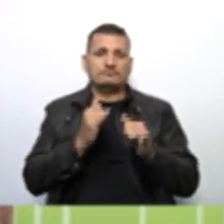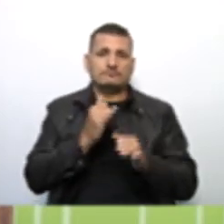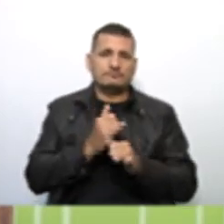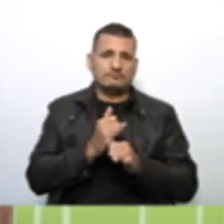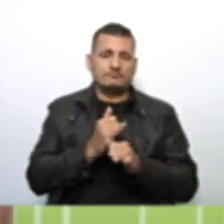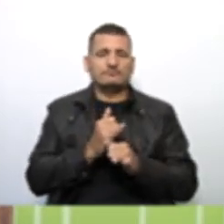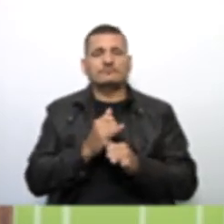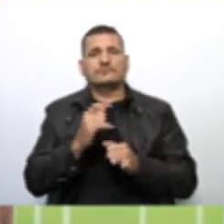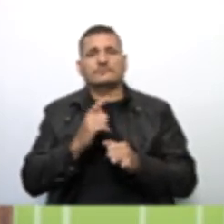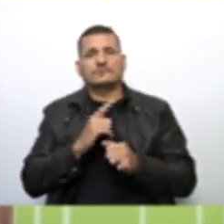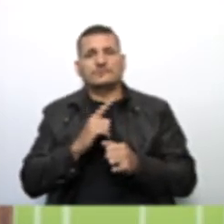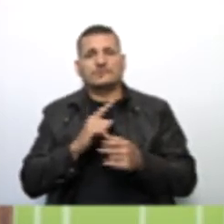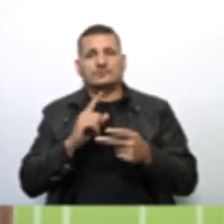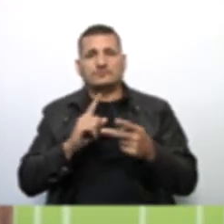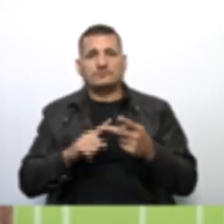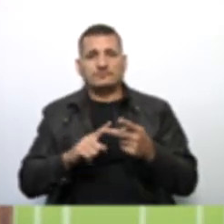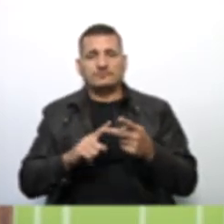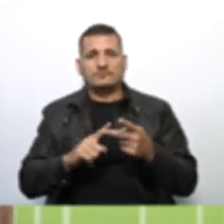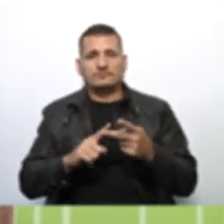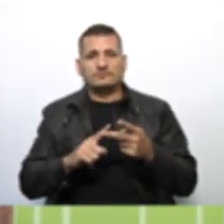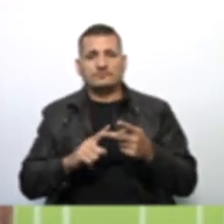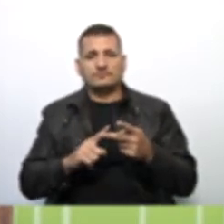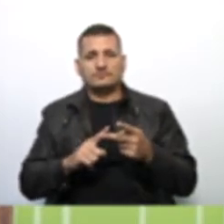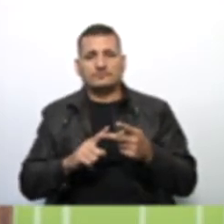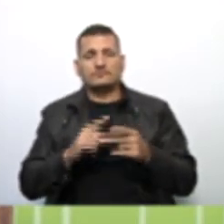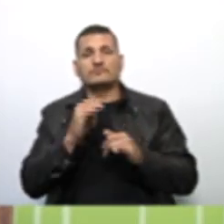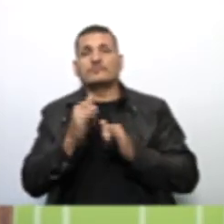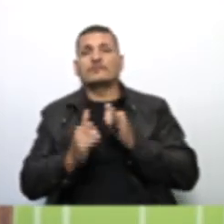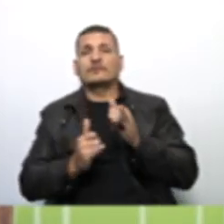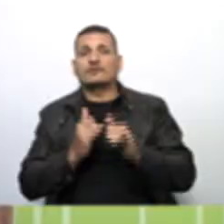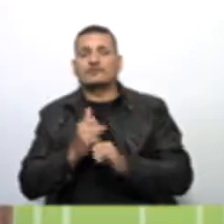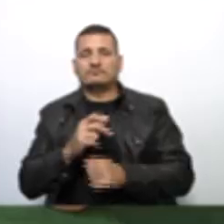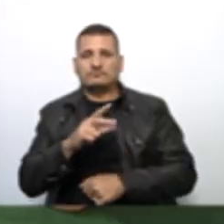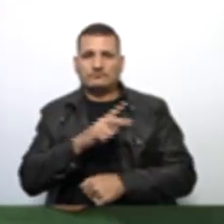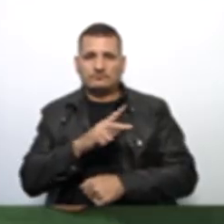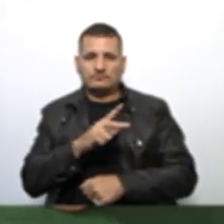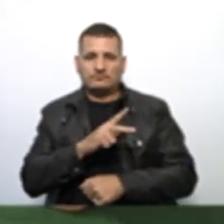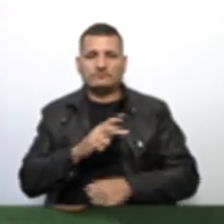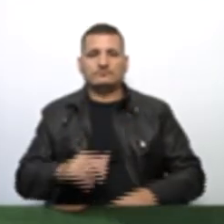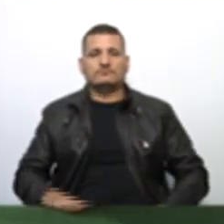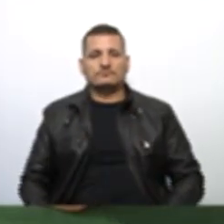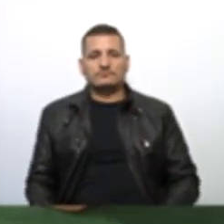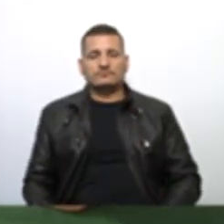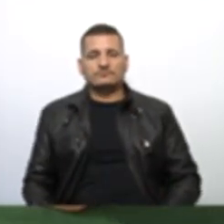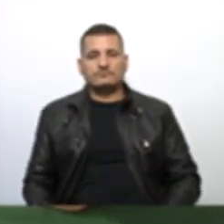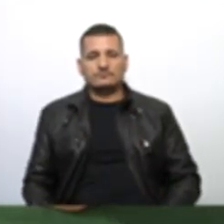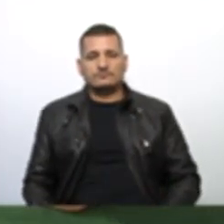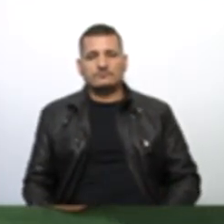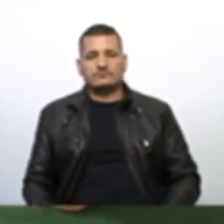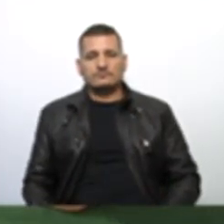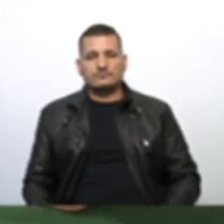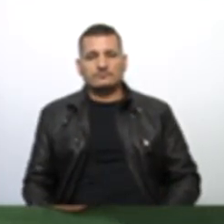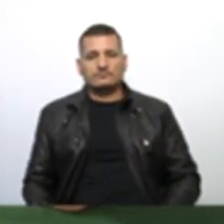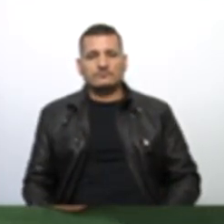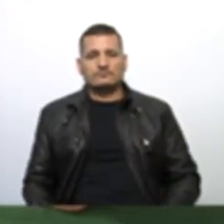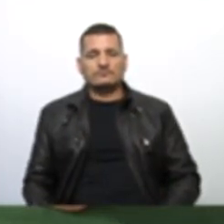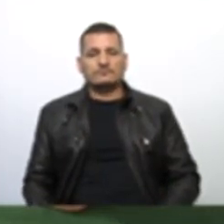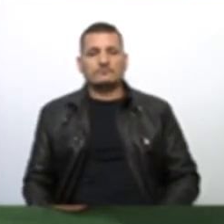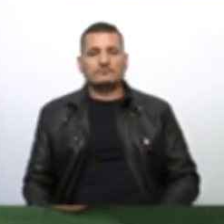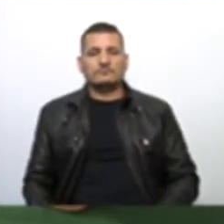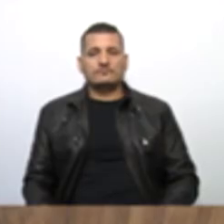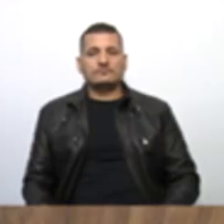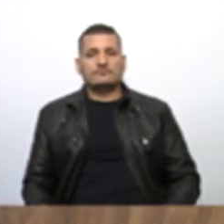a intranet, que nós vamos comentar agora. Se eu me permitir, professor, só pode interromper falar, professor. mais uma vez em relação a essa questão da